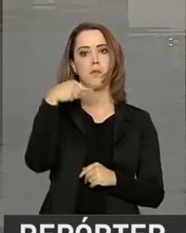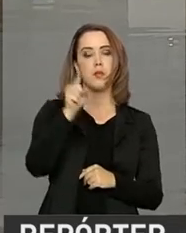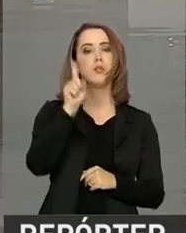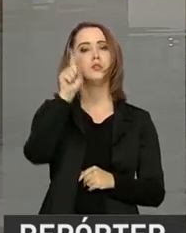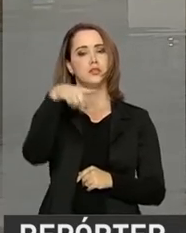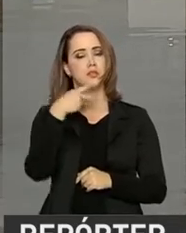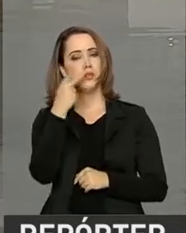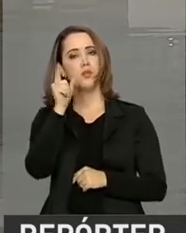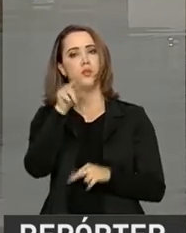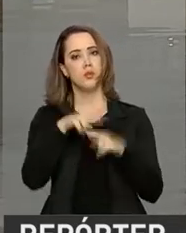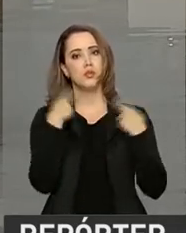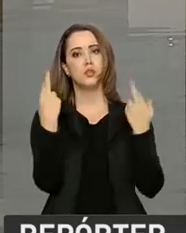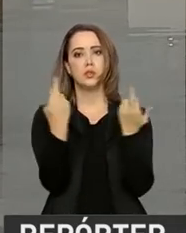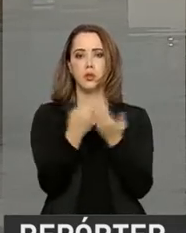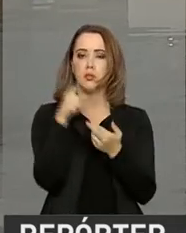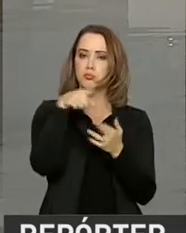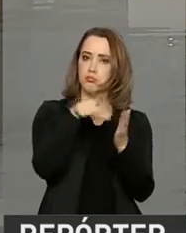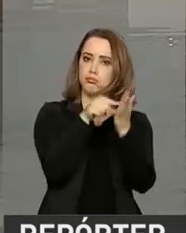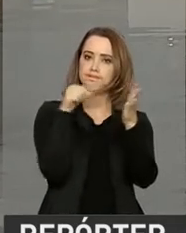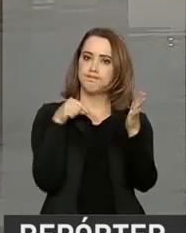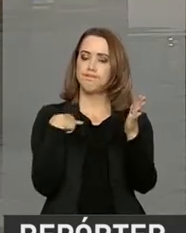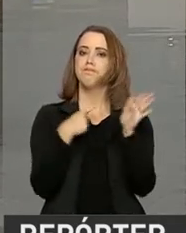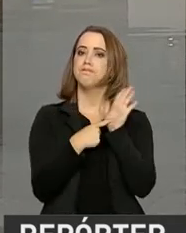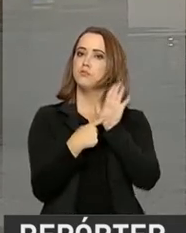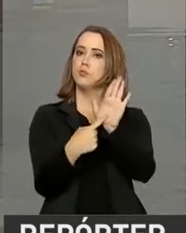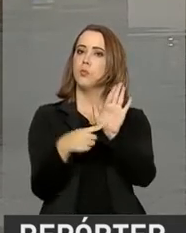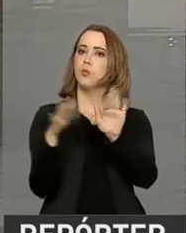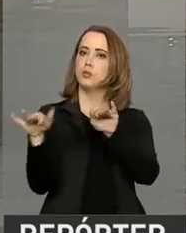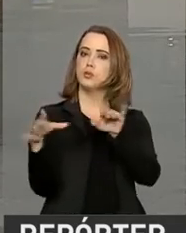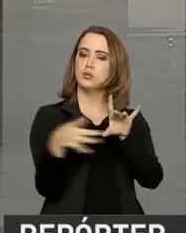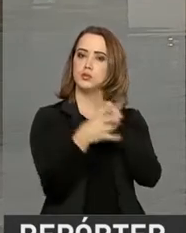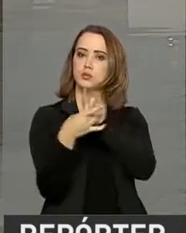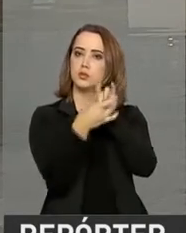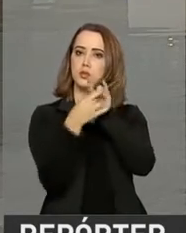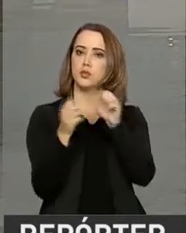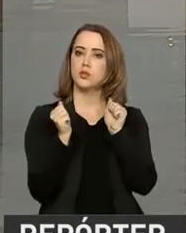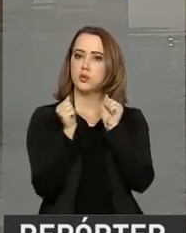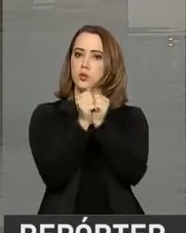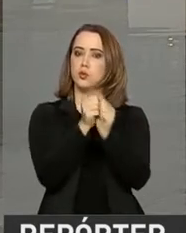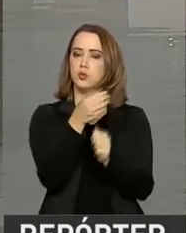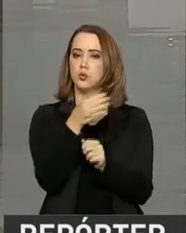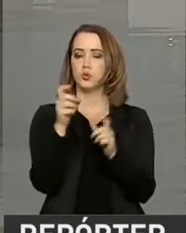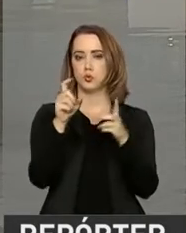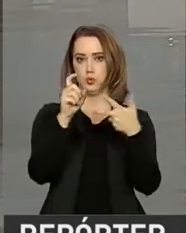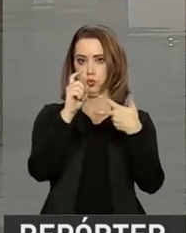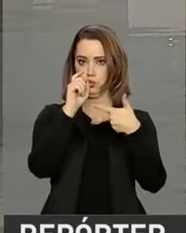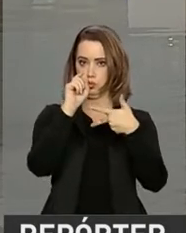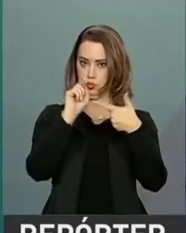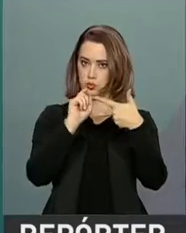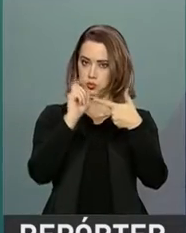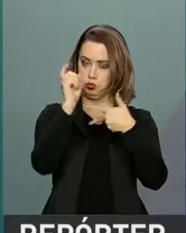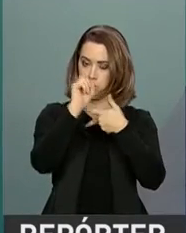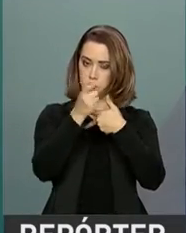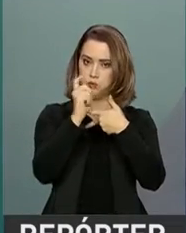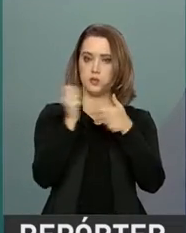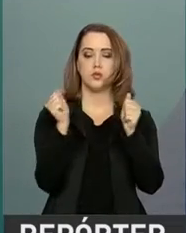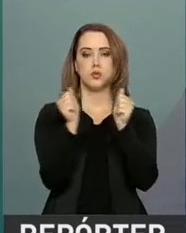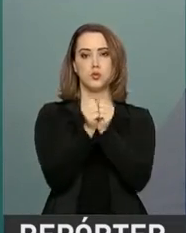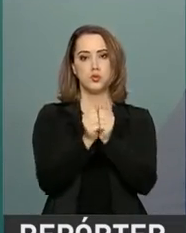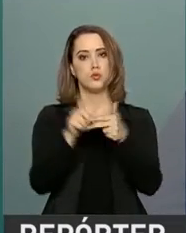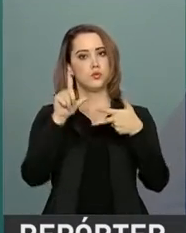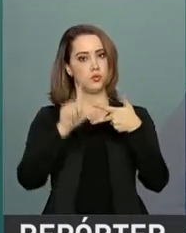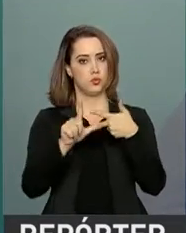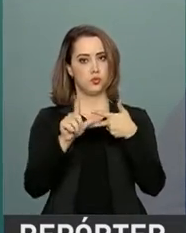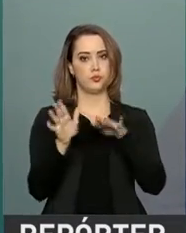esta aqui no palácio do planalto demonstram a harmonia entre o executivo eo legislativo nós vamos